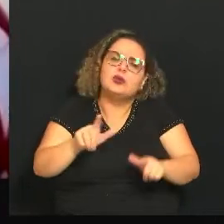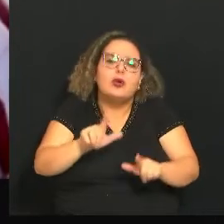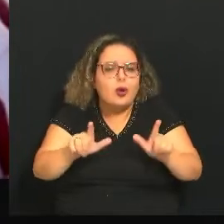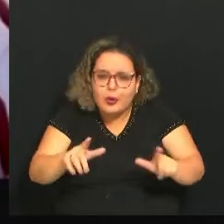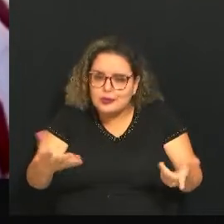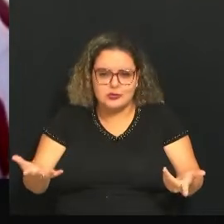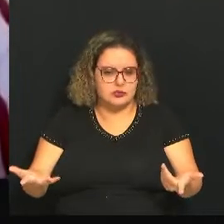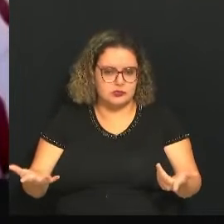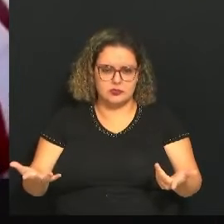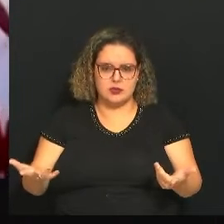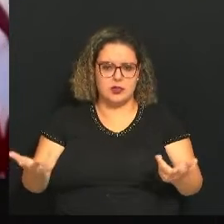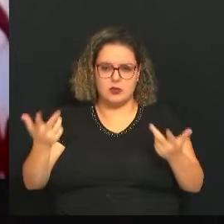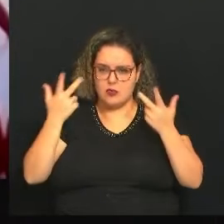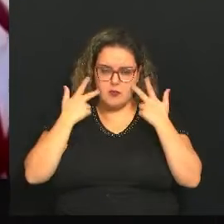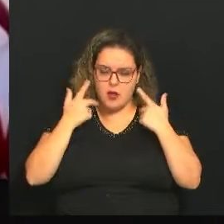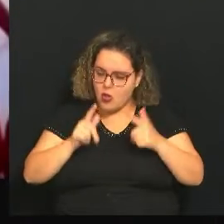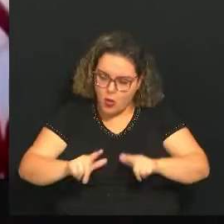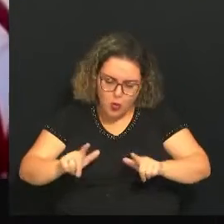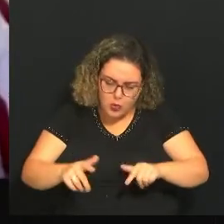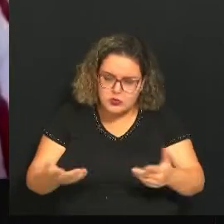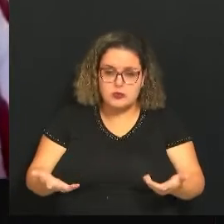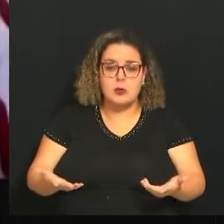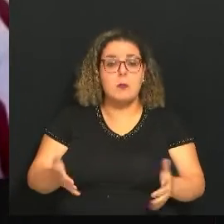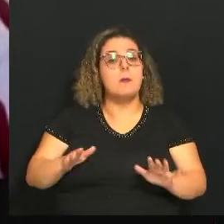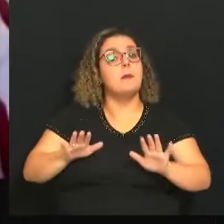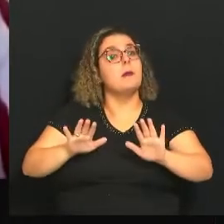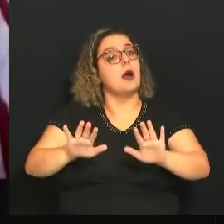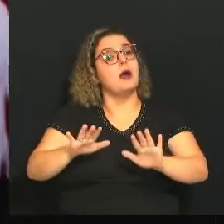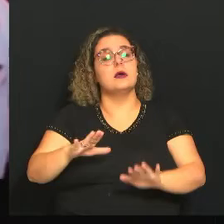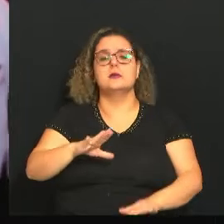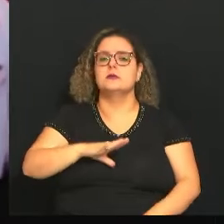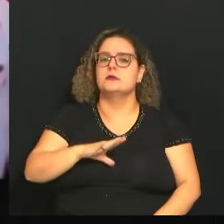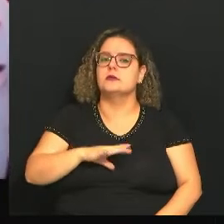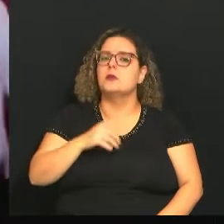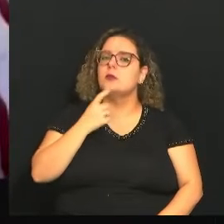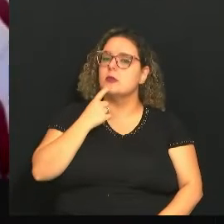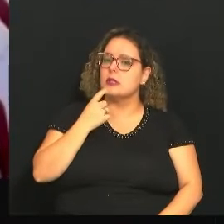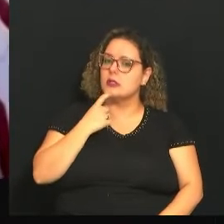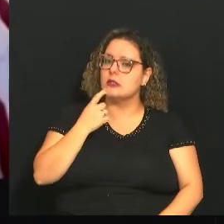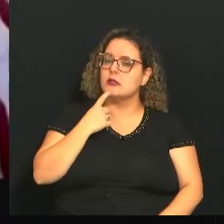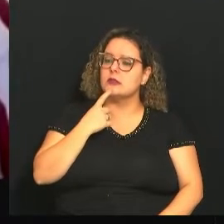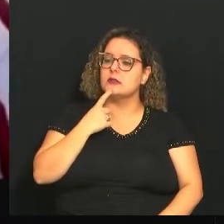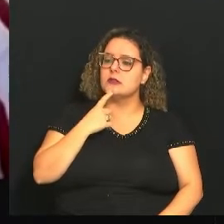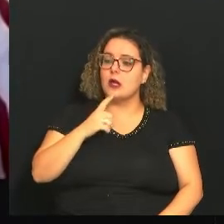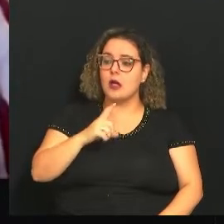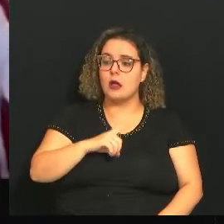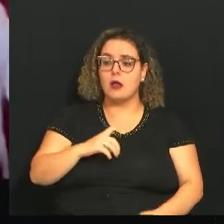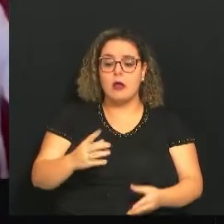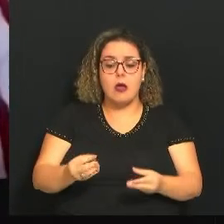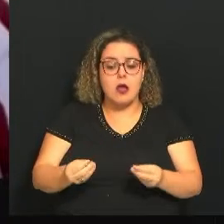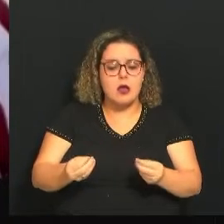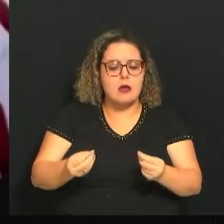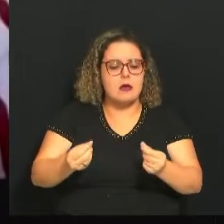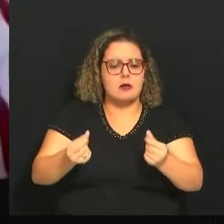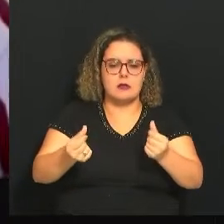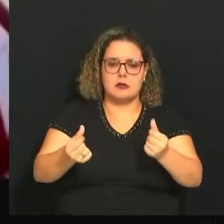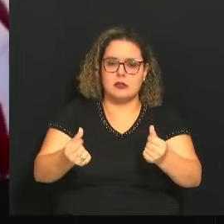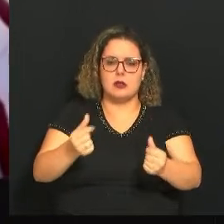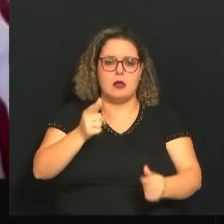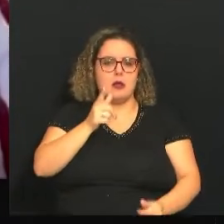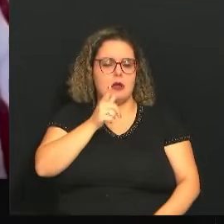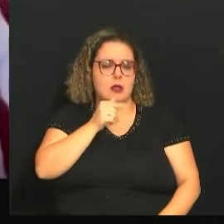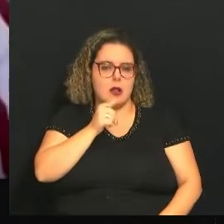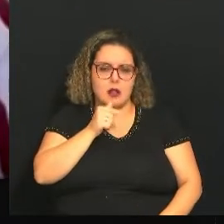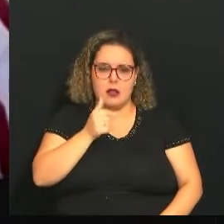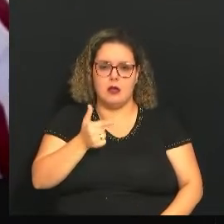tem, mas a gente sabe que Campinas é uma cidade que tem excelência na água, tem a